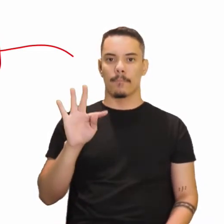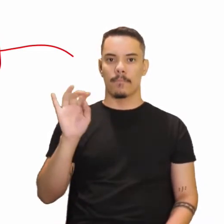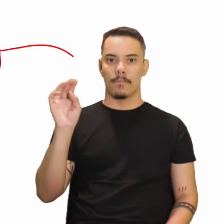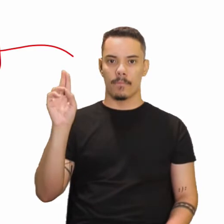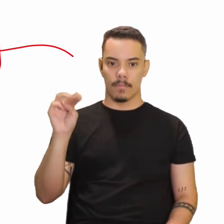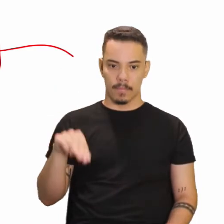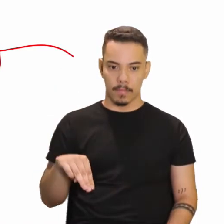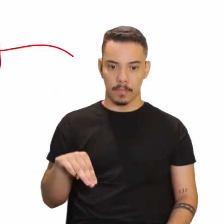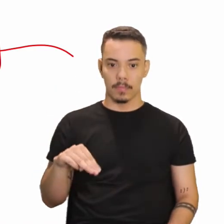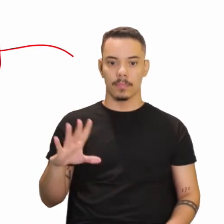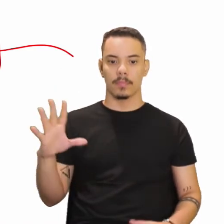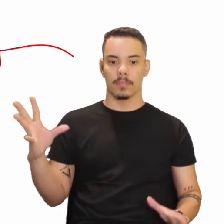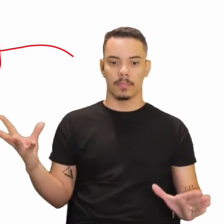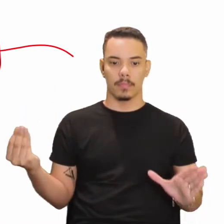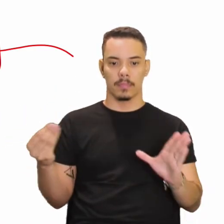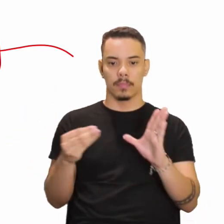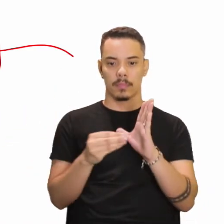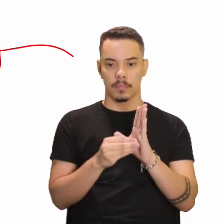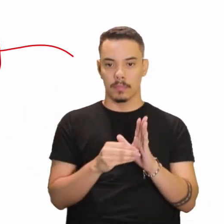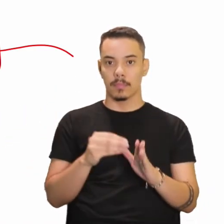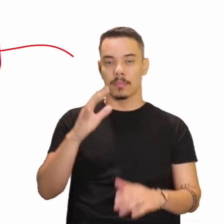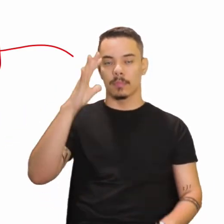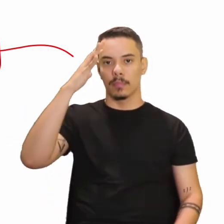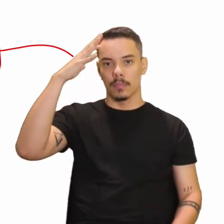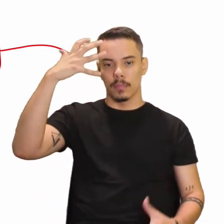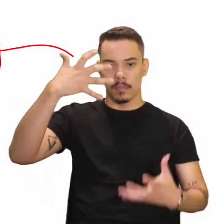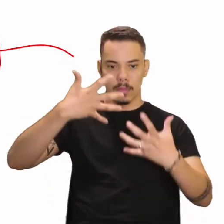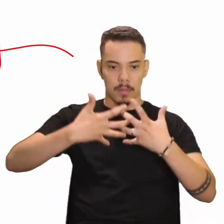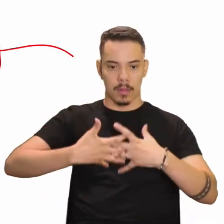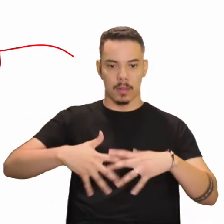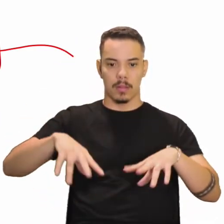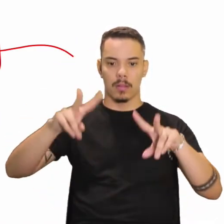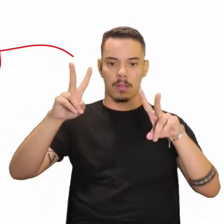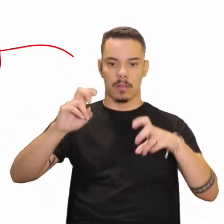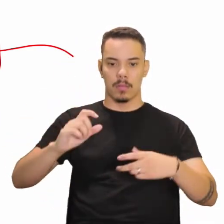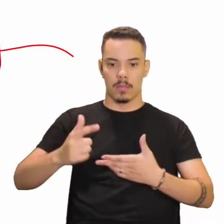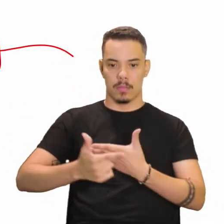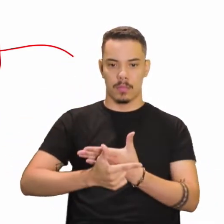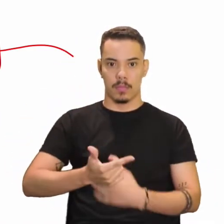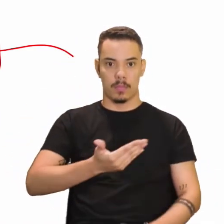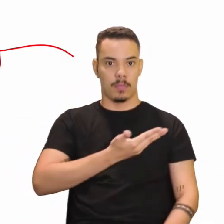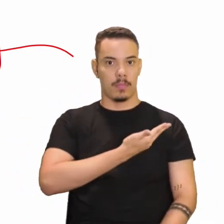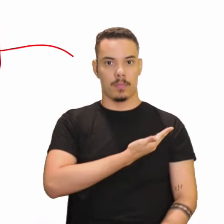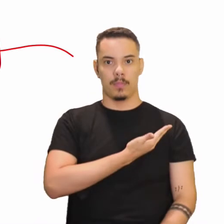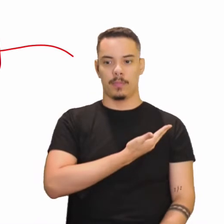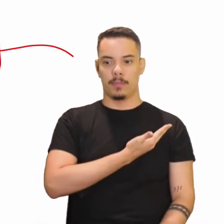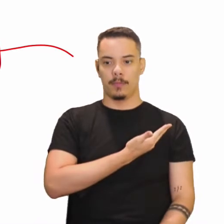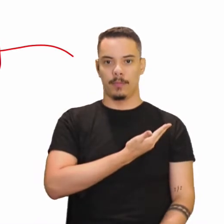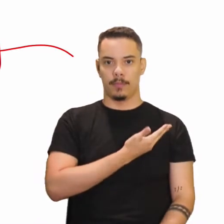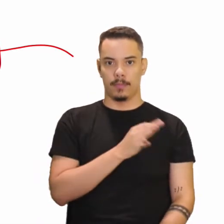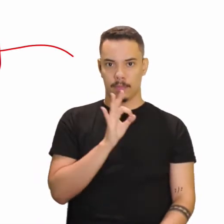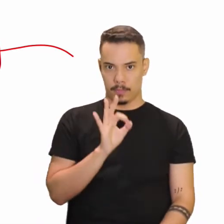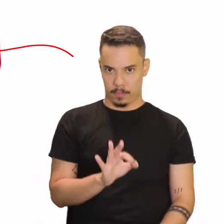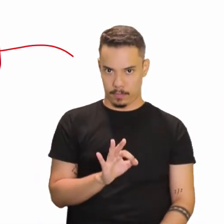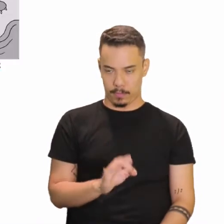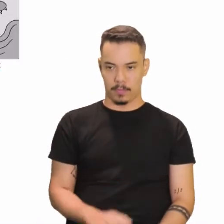Beck invoca uma reflexão uma temporal sobre o papel da Amizade